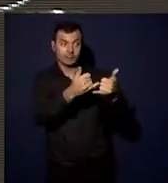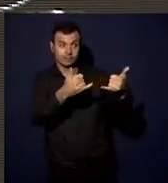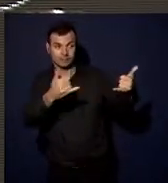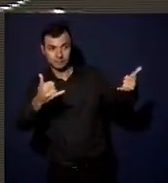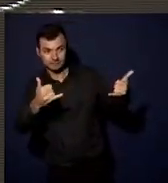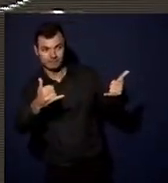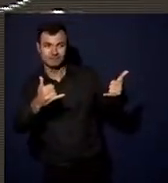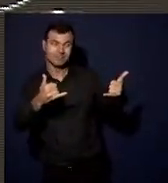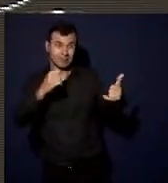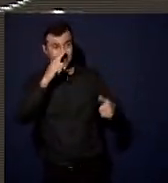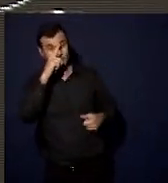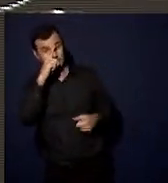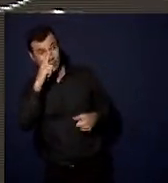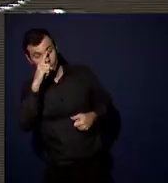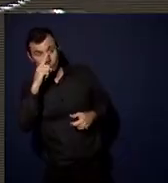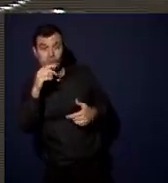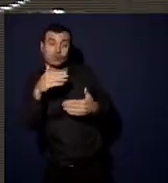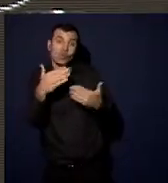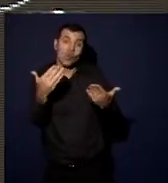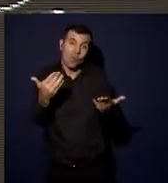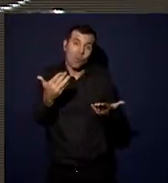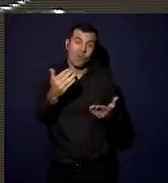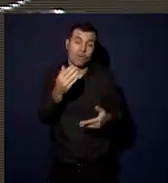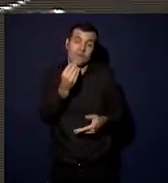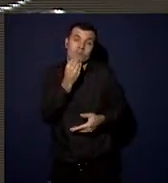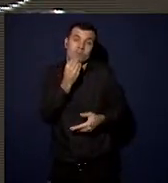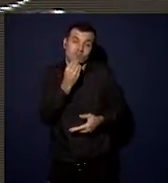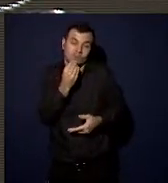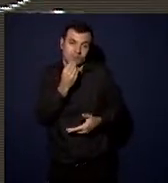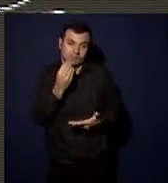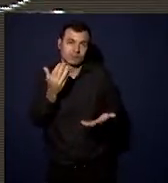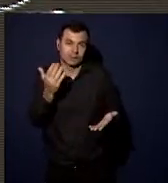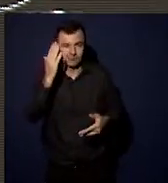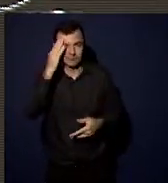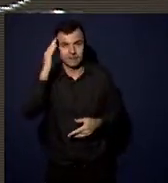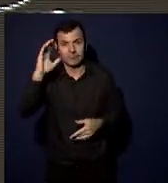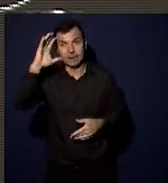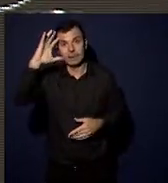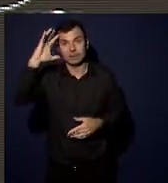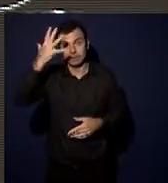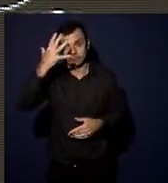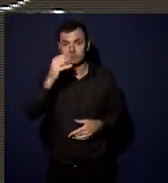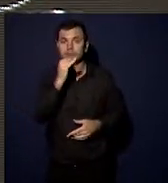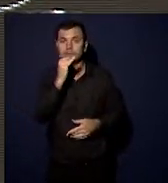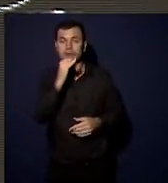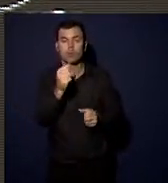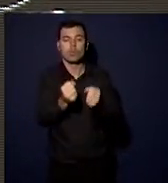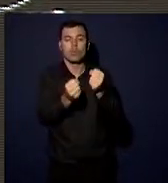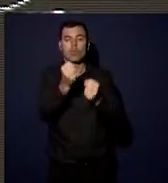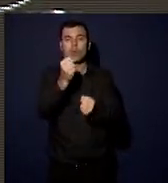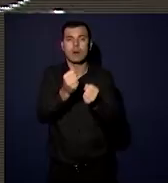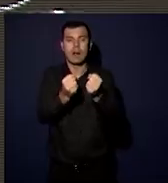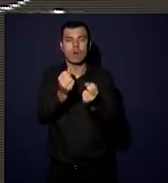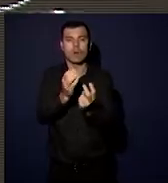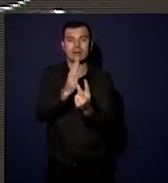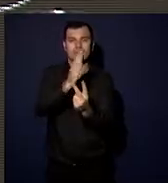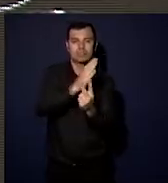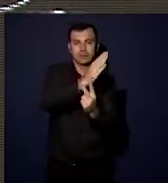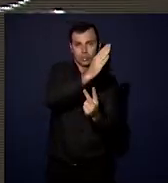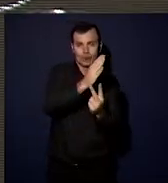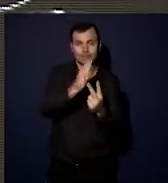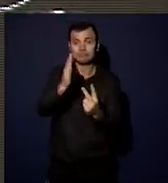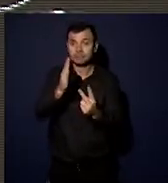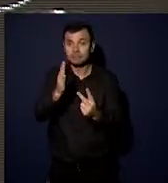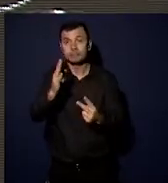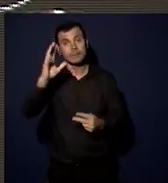ameaça/oportunidade né de fato a solução eu tava comentando a solução do carro híbrido na solução para mim muito